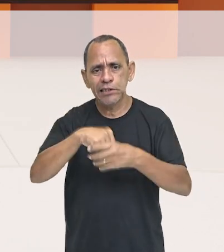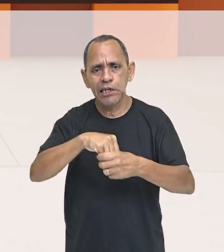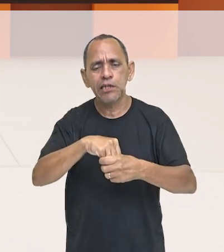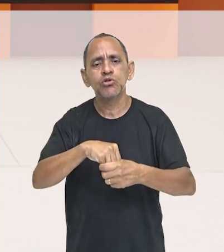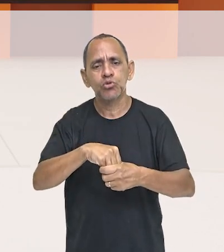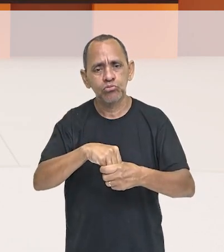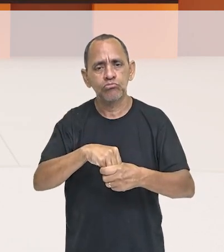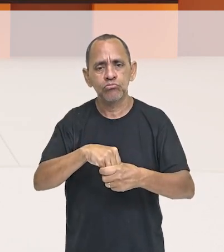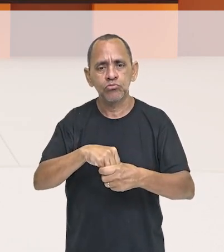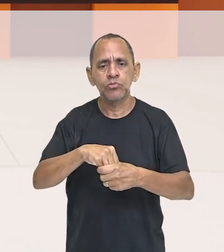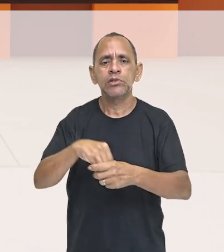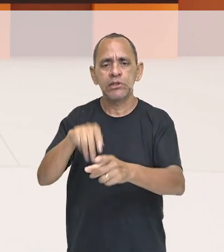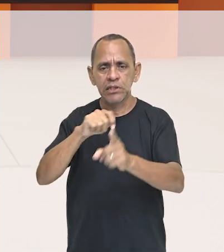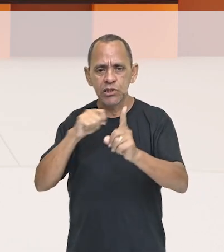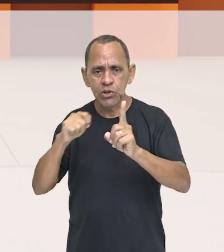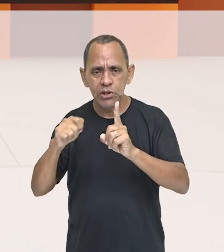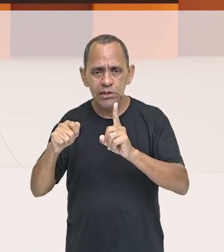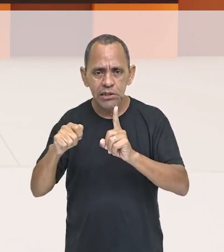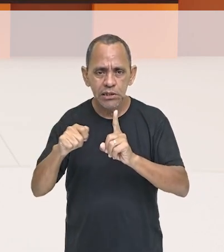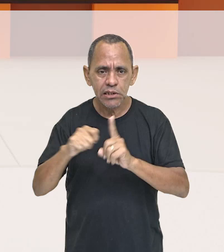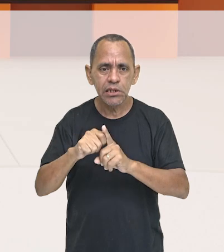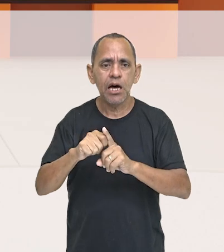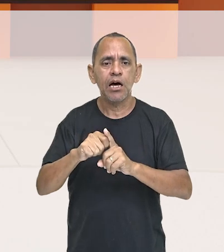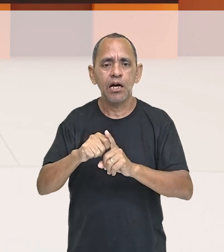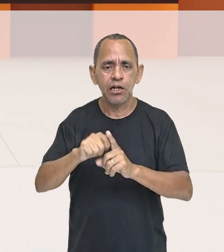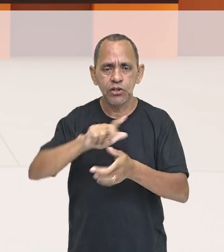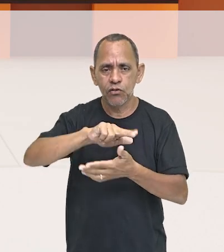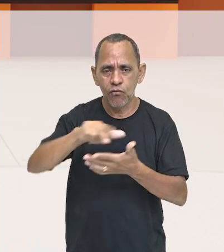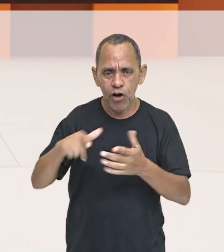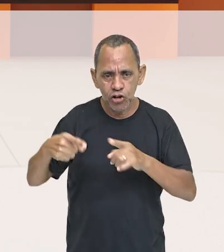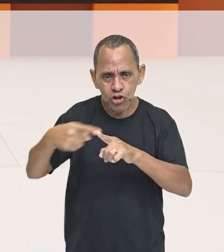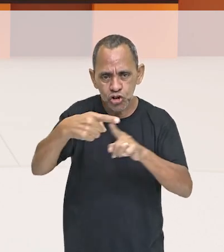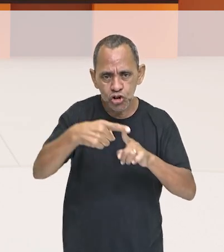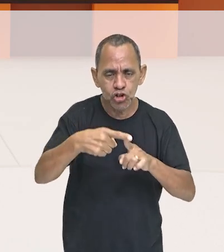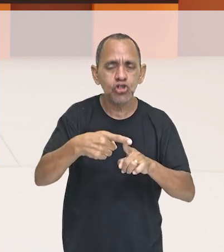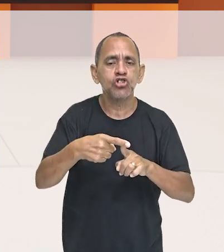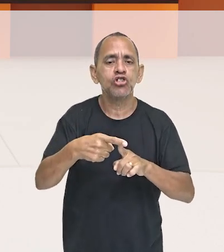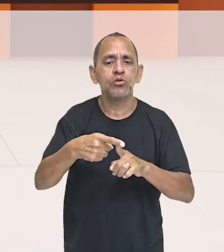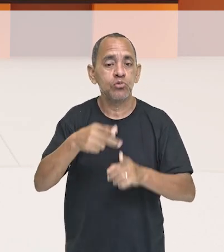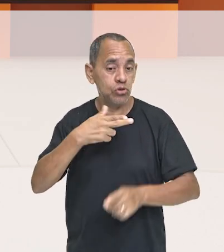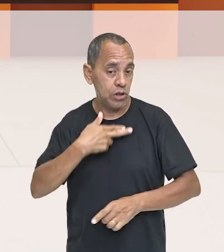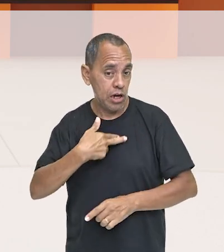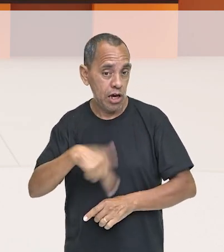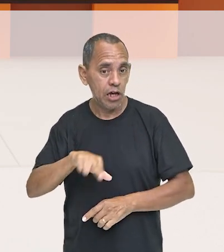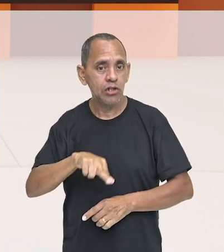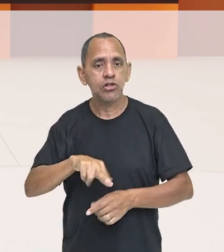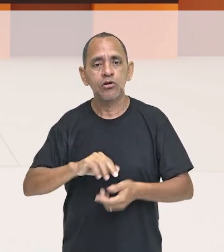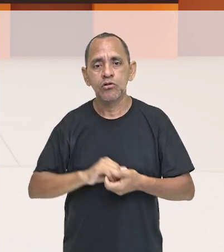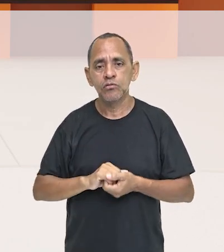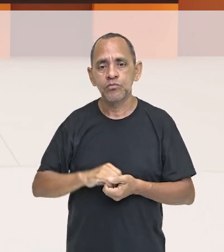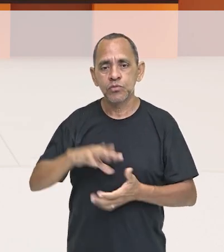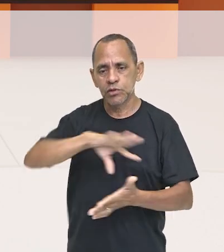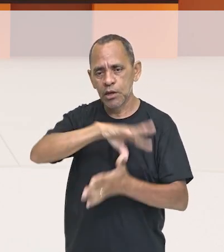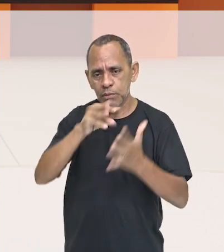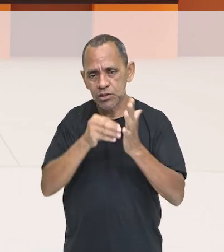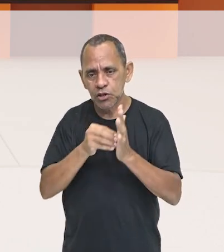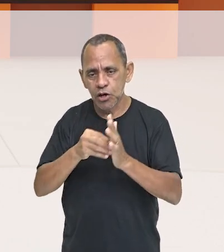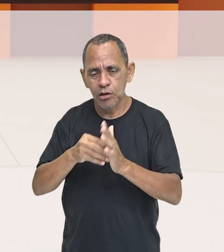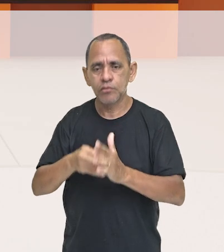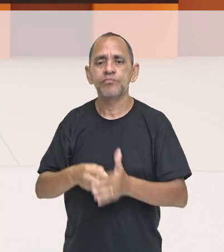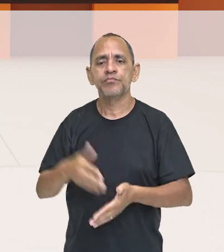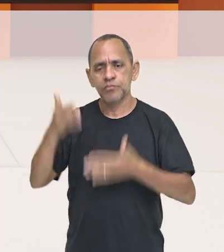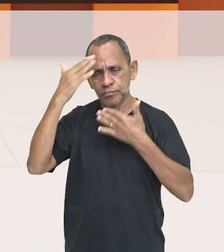muito próximos e associados ao pluralismo interreligioso amazônida. Muito